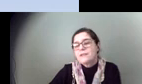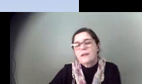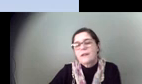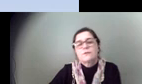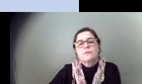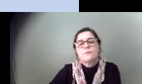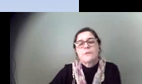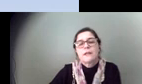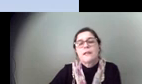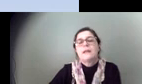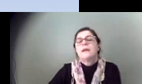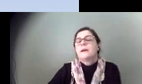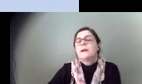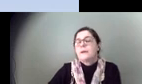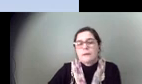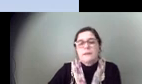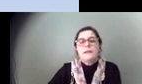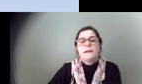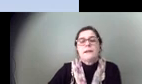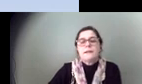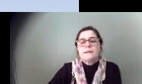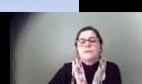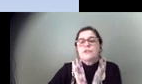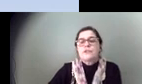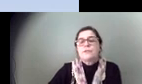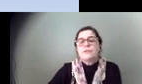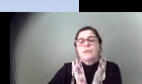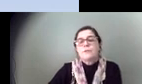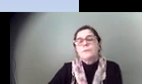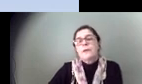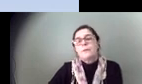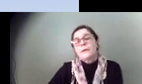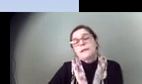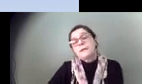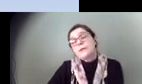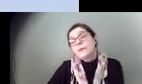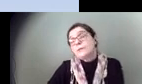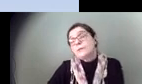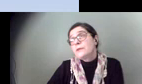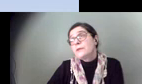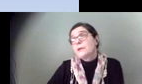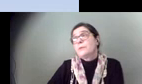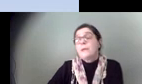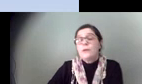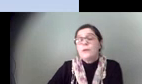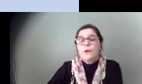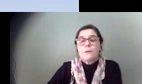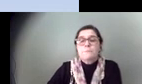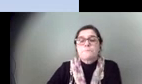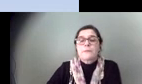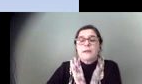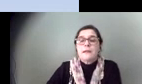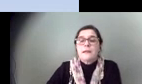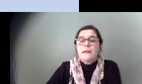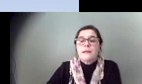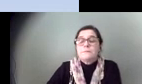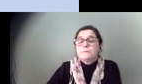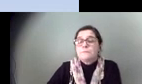e registrados e analisados, né? De uma forma para que o aluno tenha o quê? Uma melhor